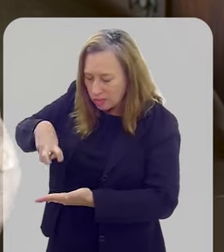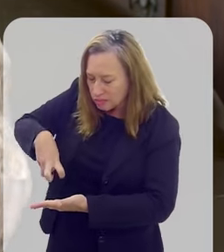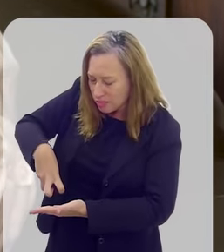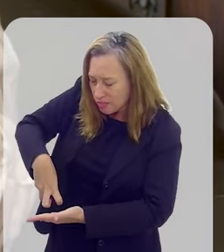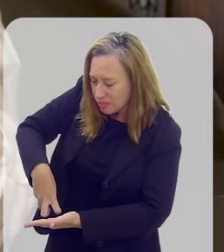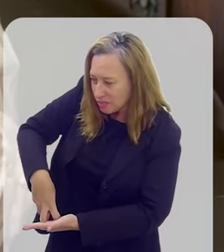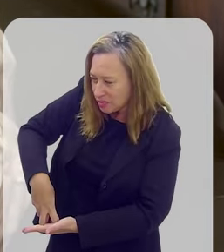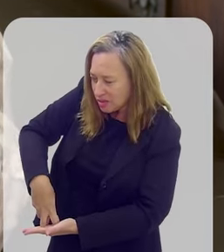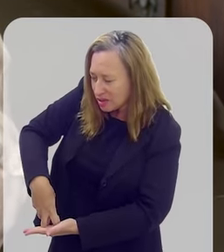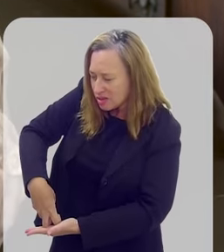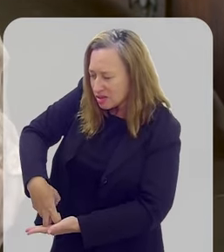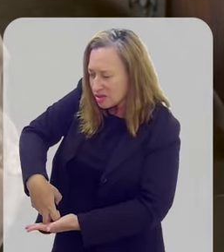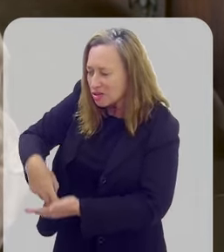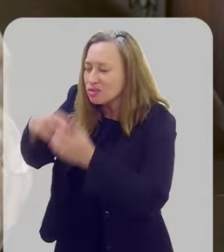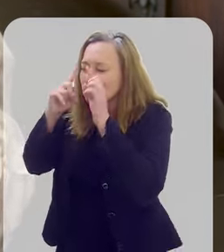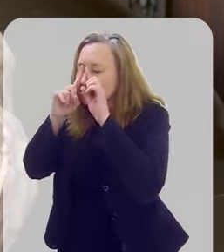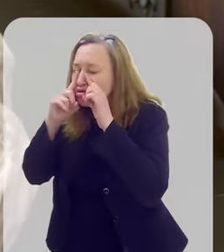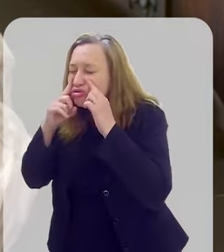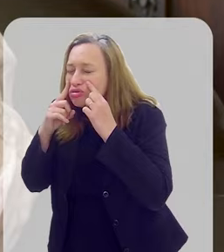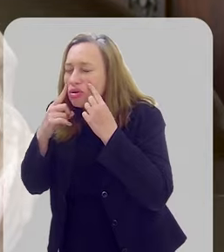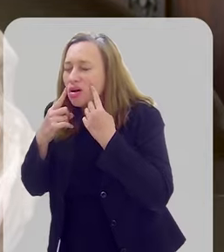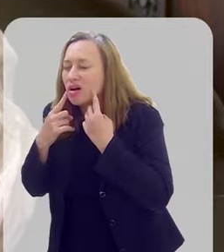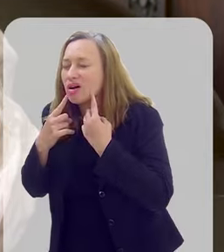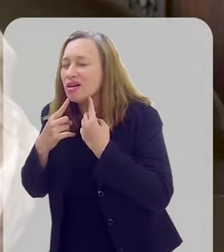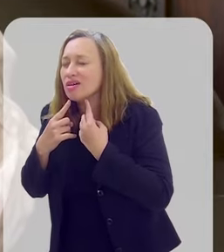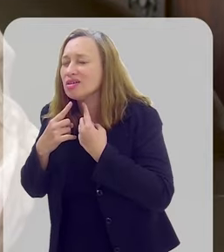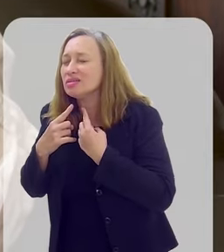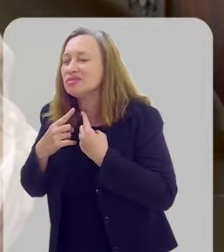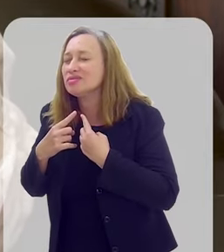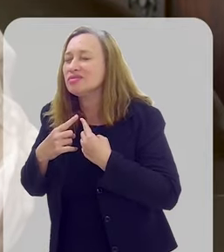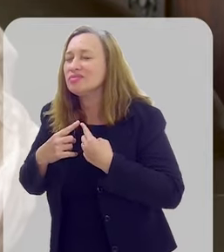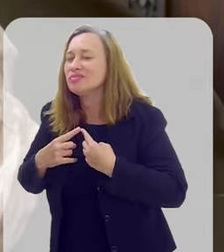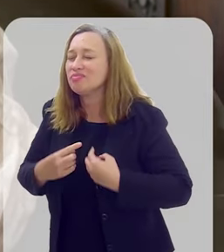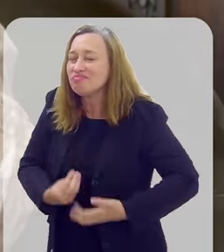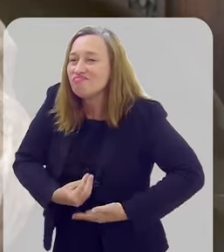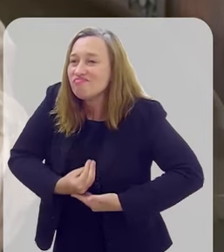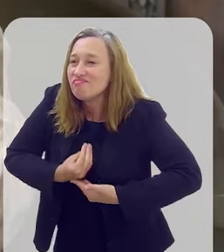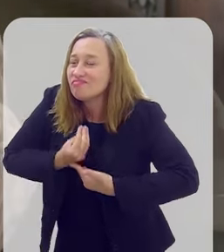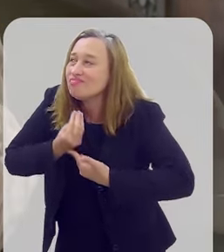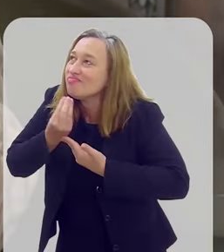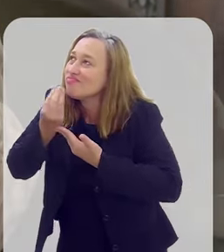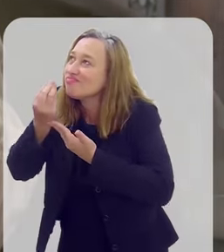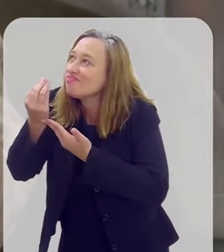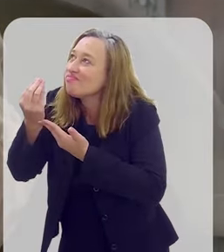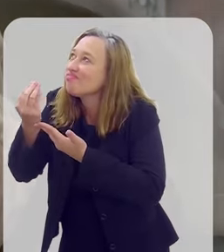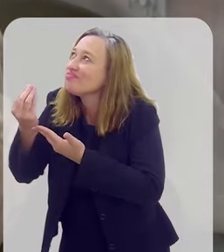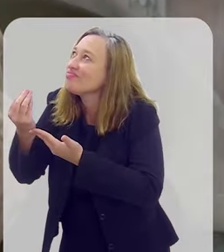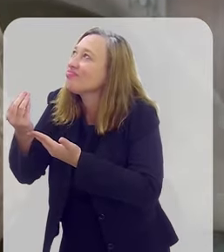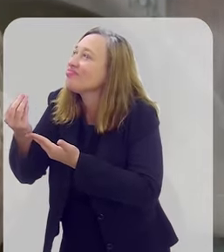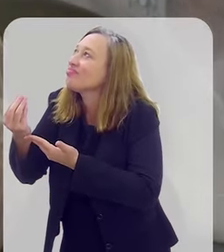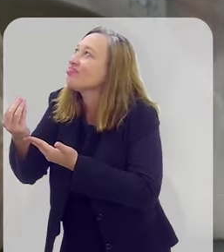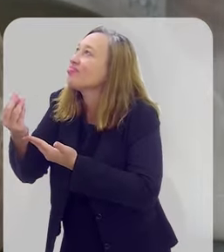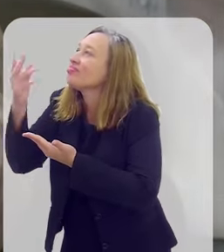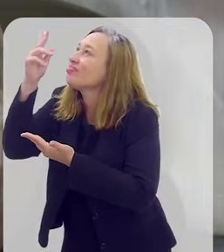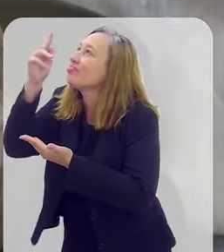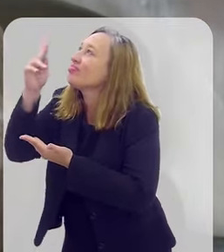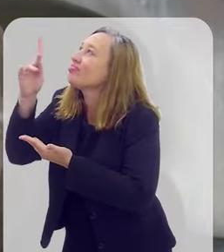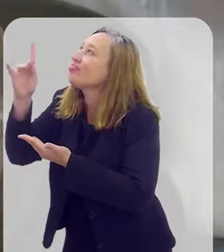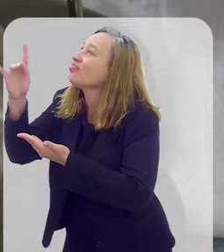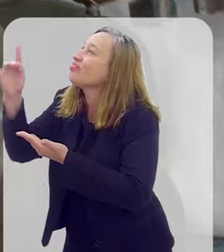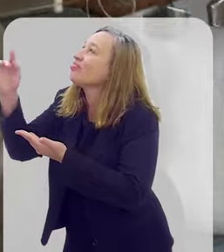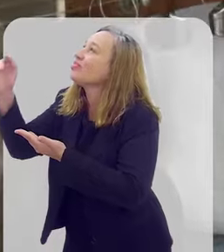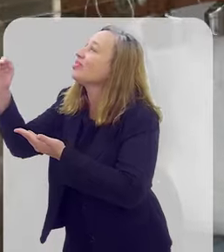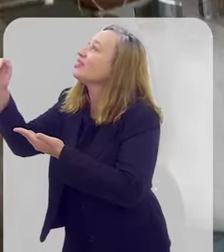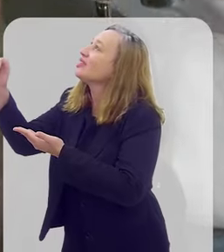Pai vou me derramar vou me render a